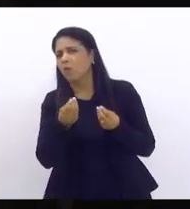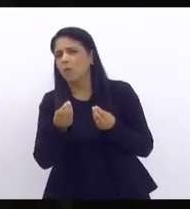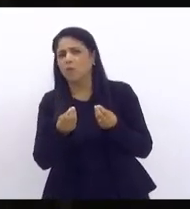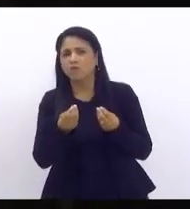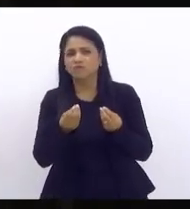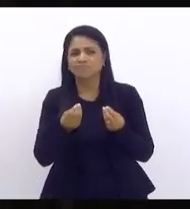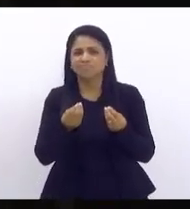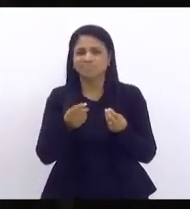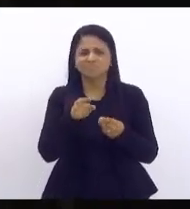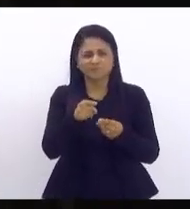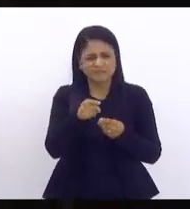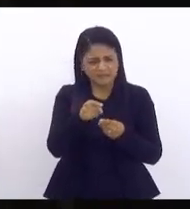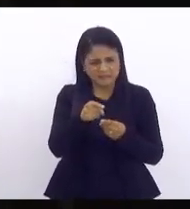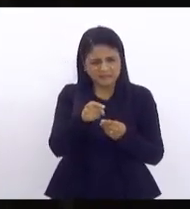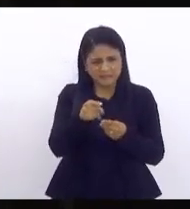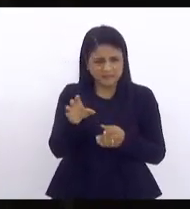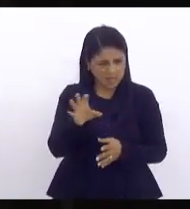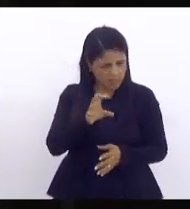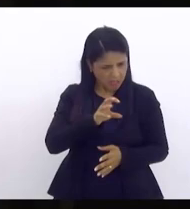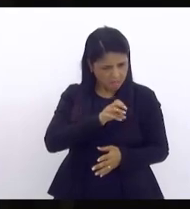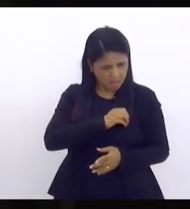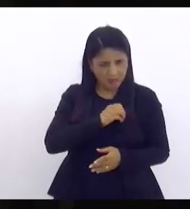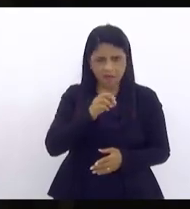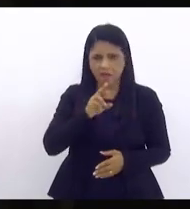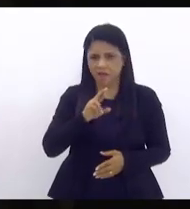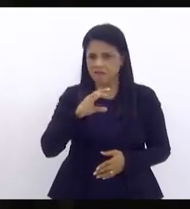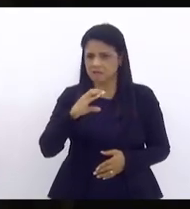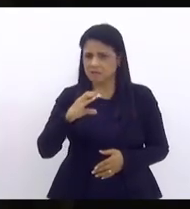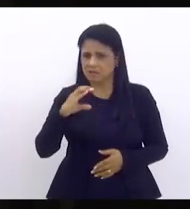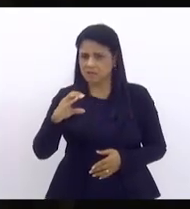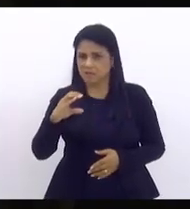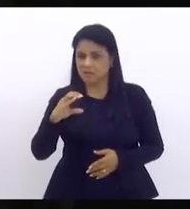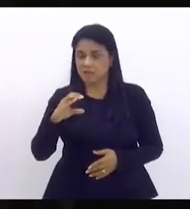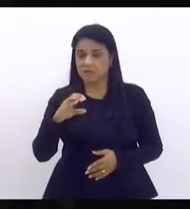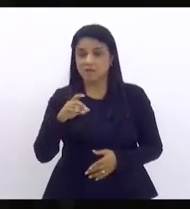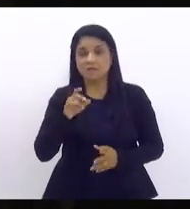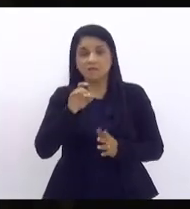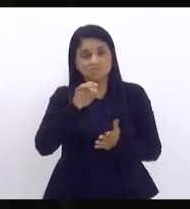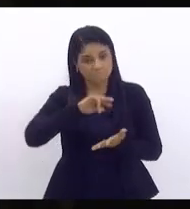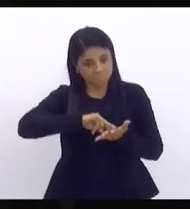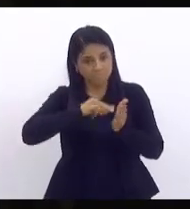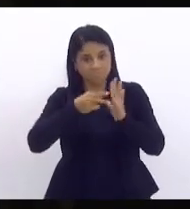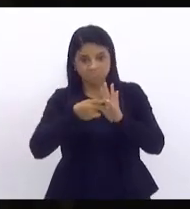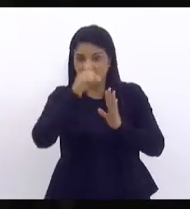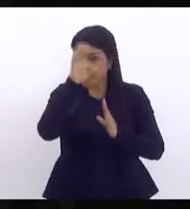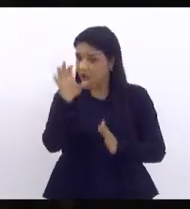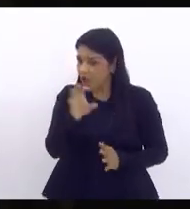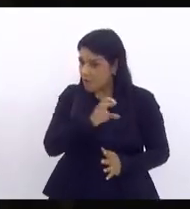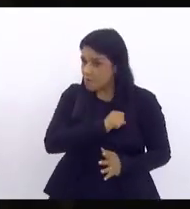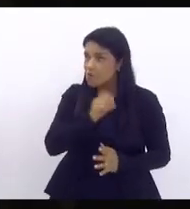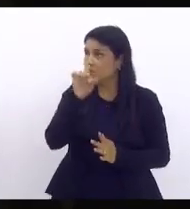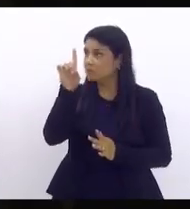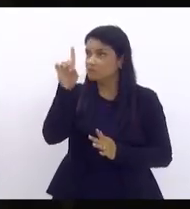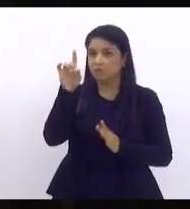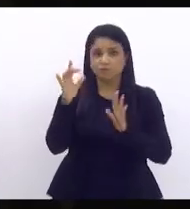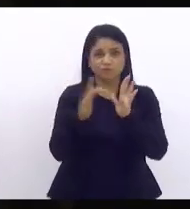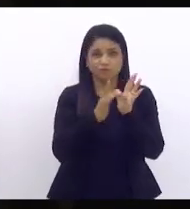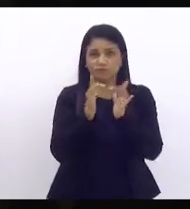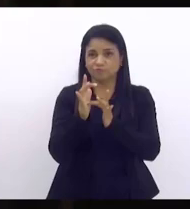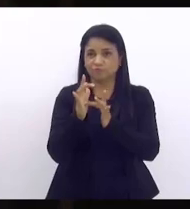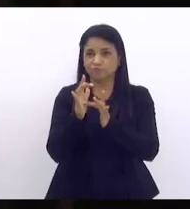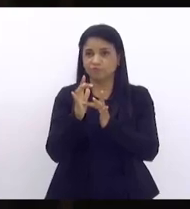não devem amar a RCC, vocês devem amar a Jesus Cristo. E a gente